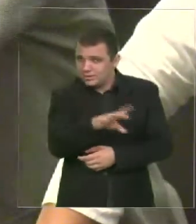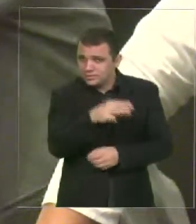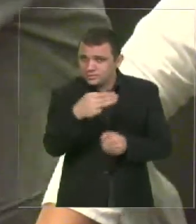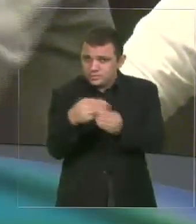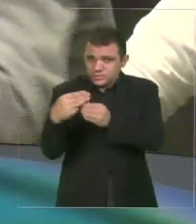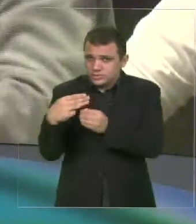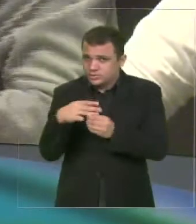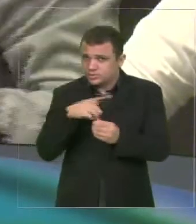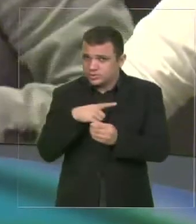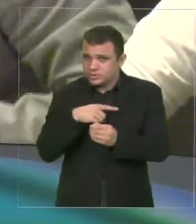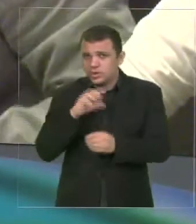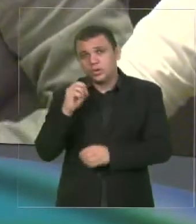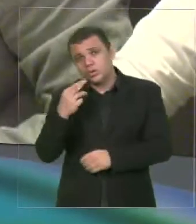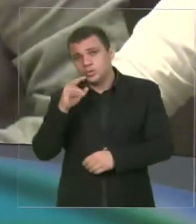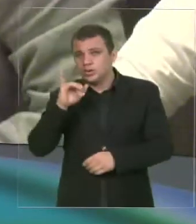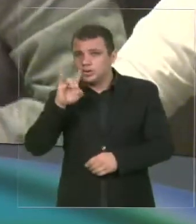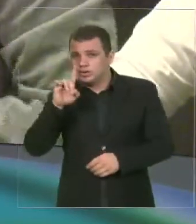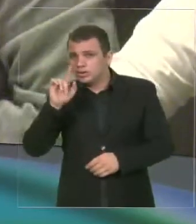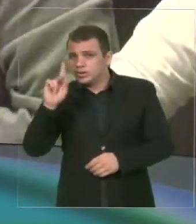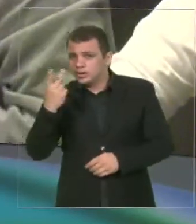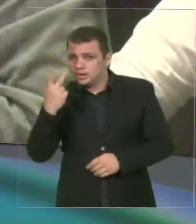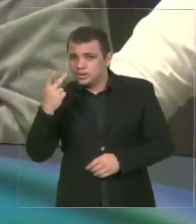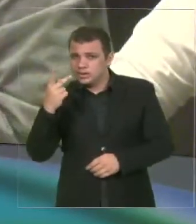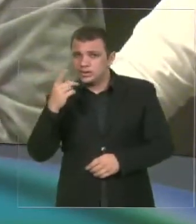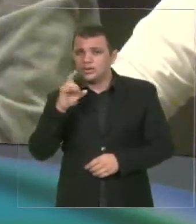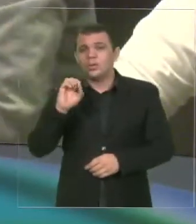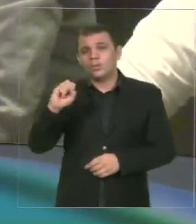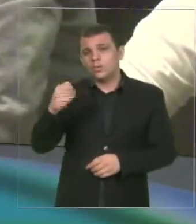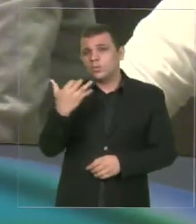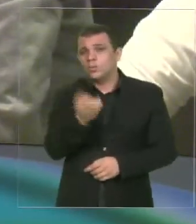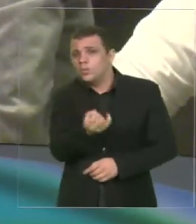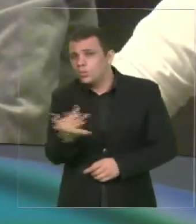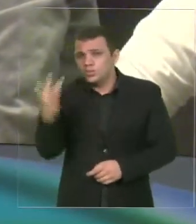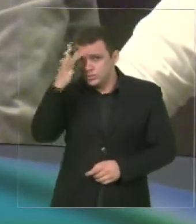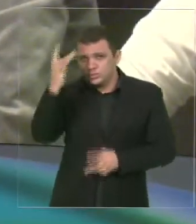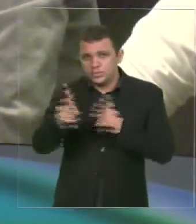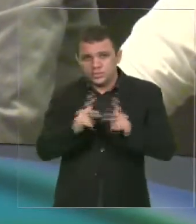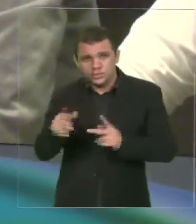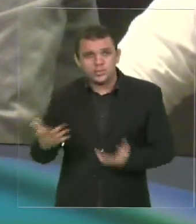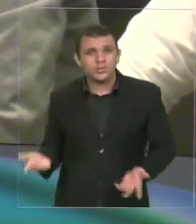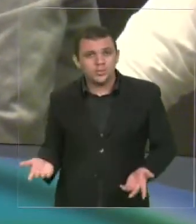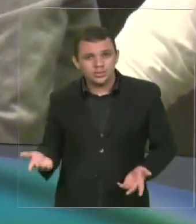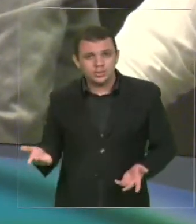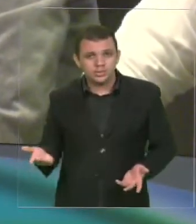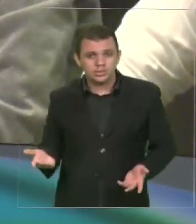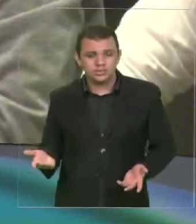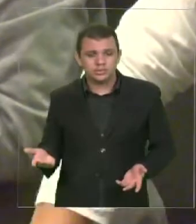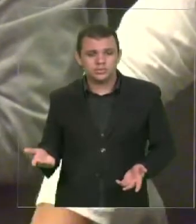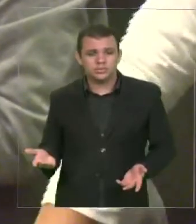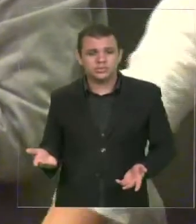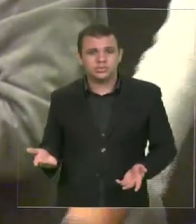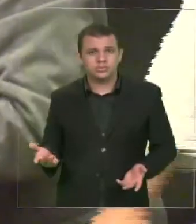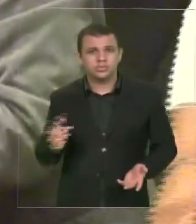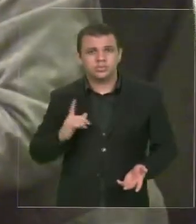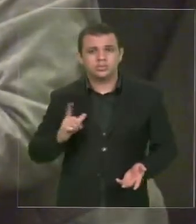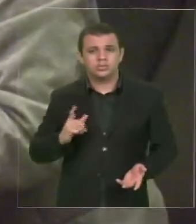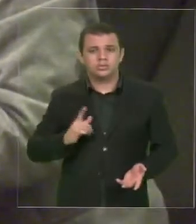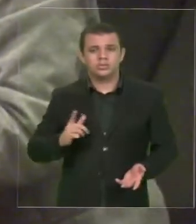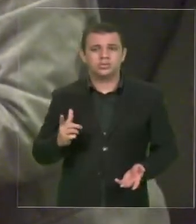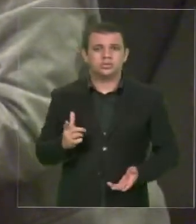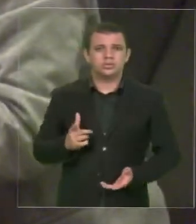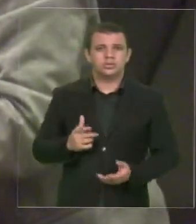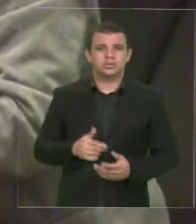pelo IDH? Enfim, o que quer que seja, qual o critério adotado? E mais uma vez ele manda para